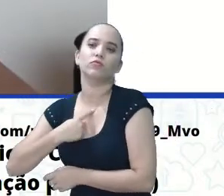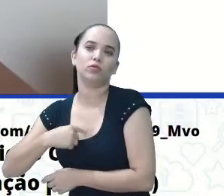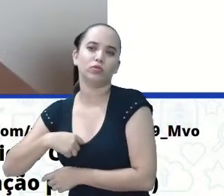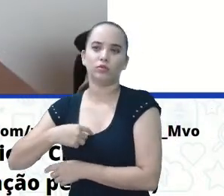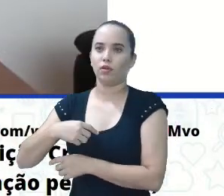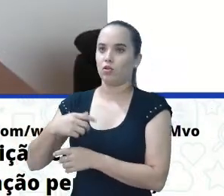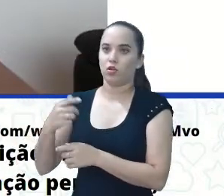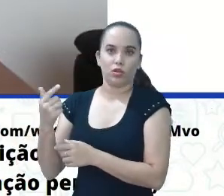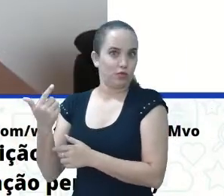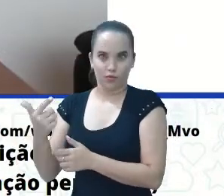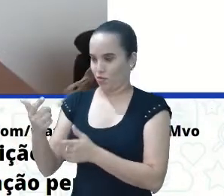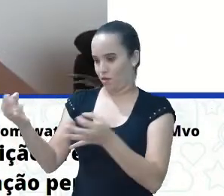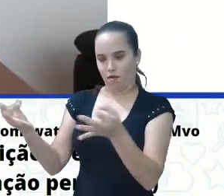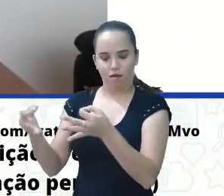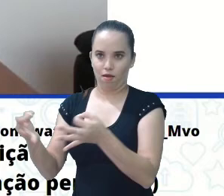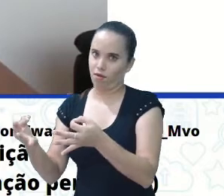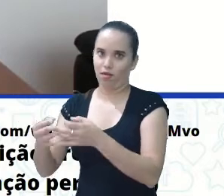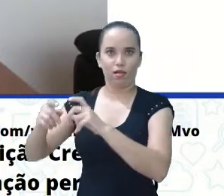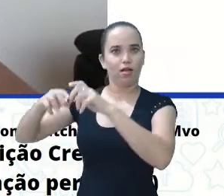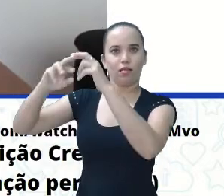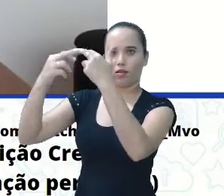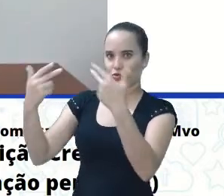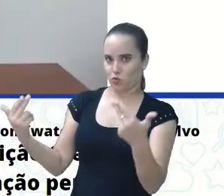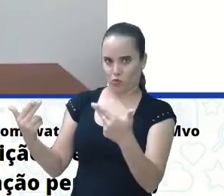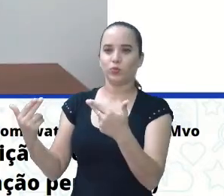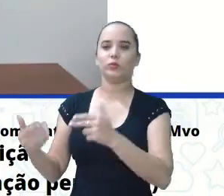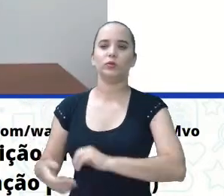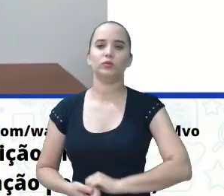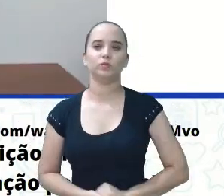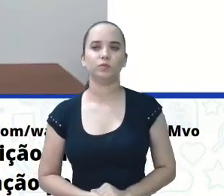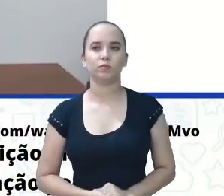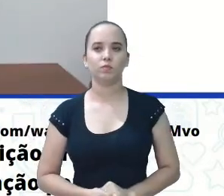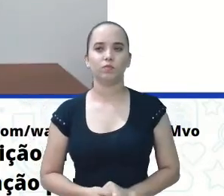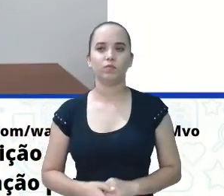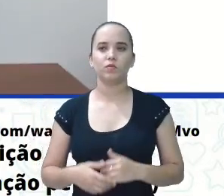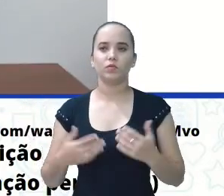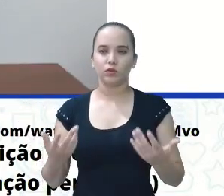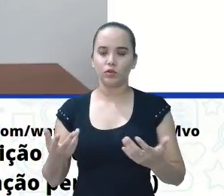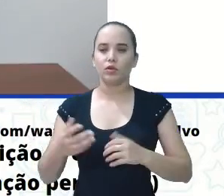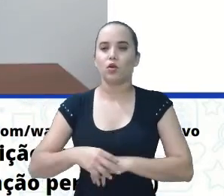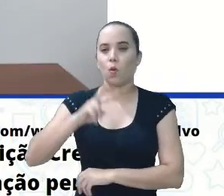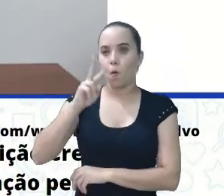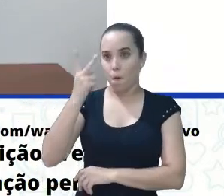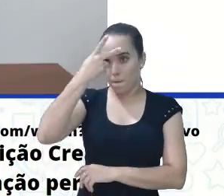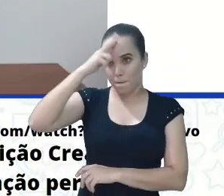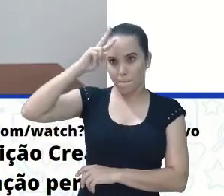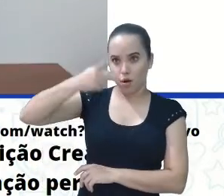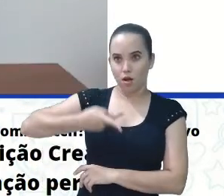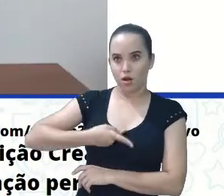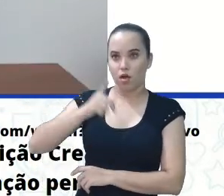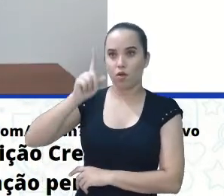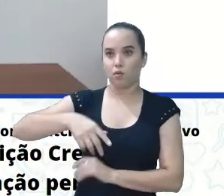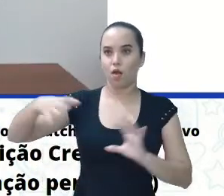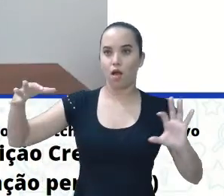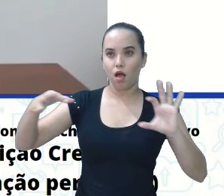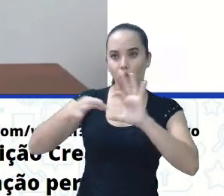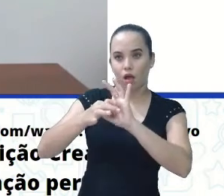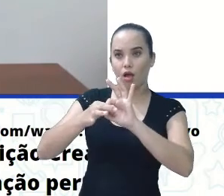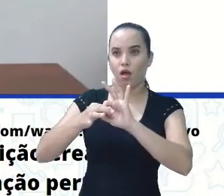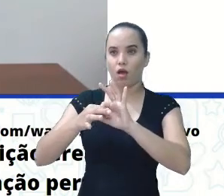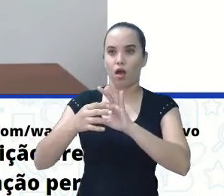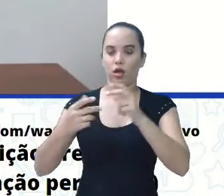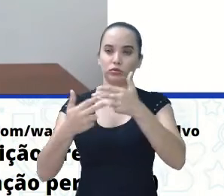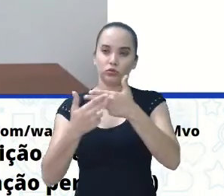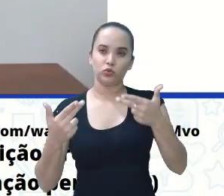imperfeitas e confitantes das obras humanas. Esse humanismo, entendido como conciliação dos